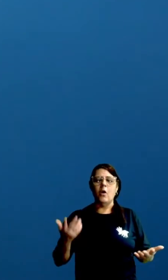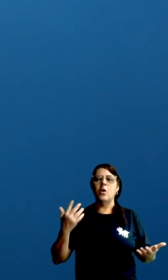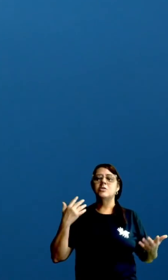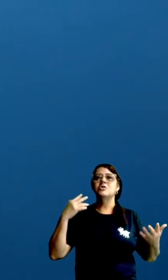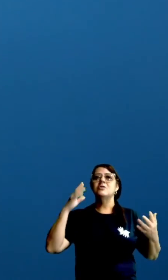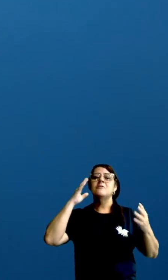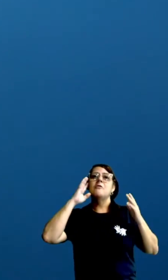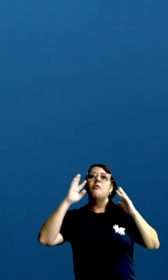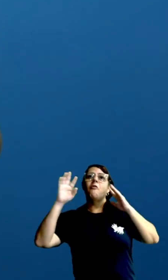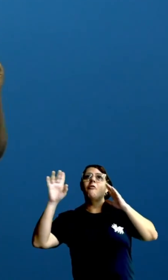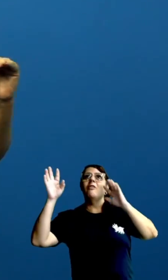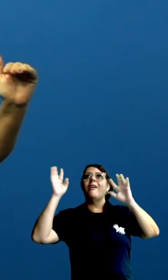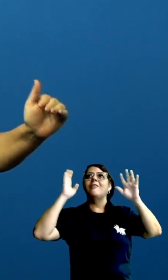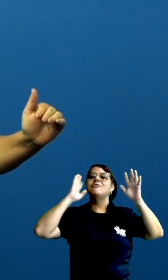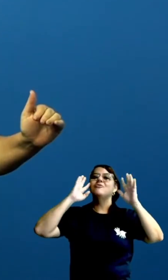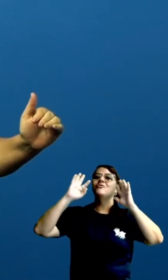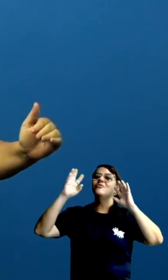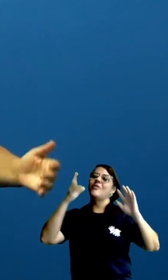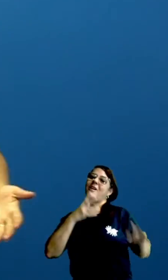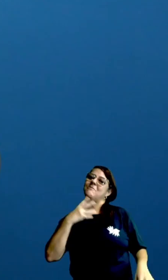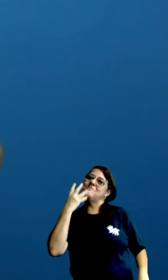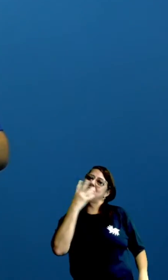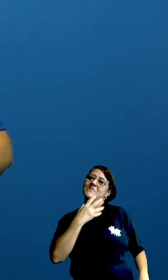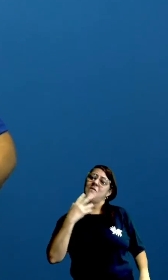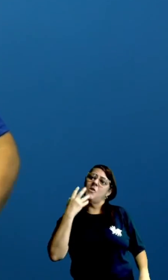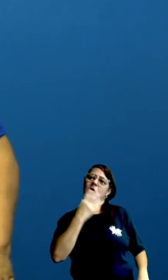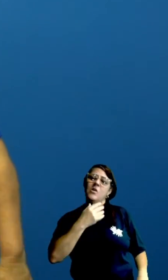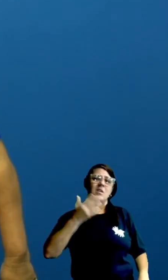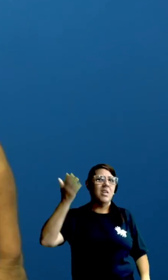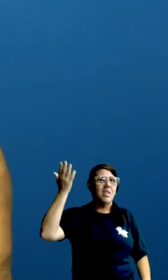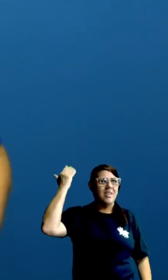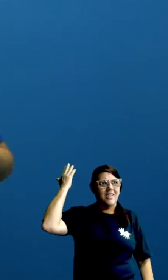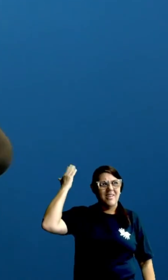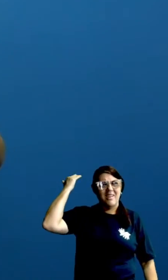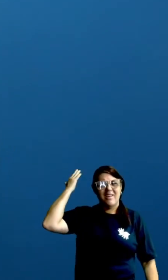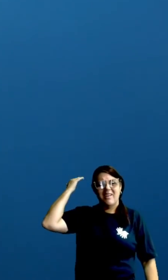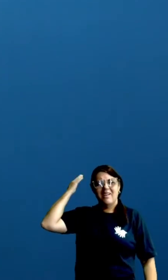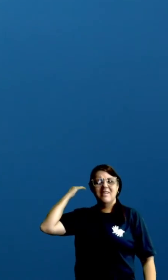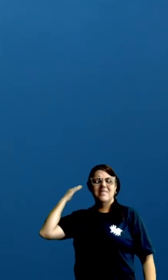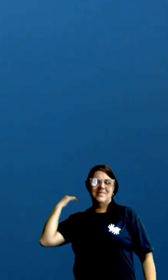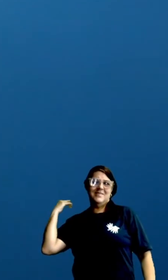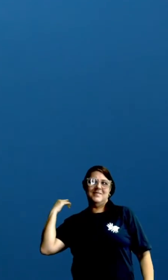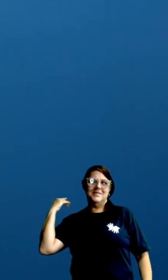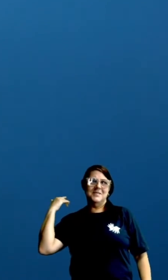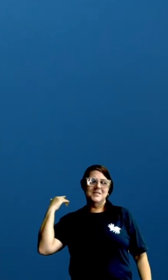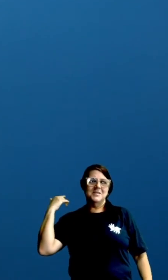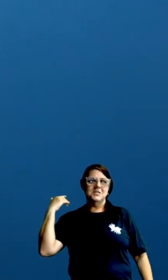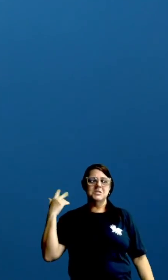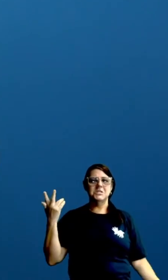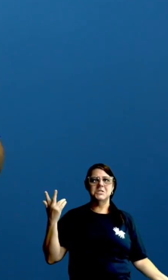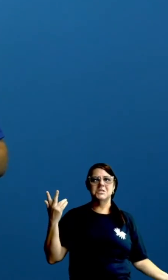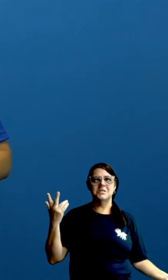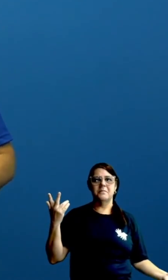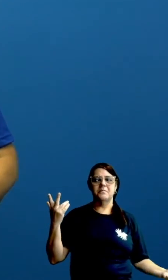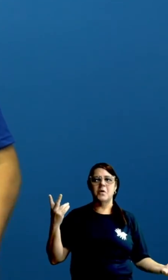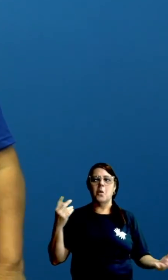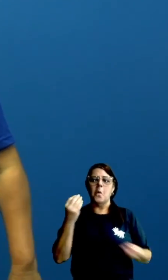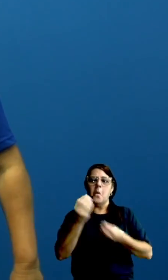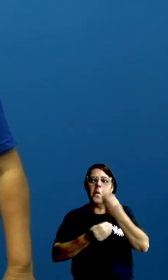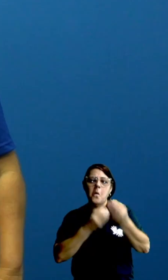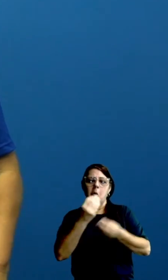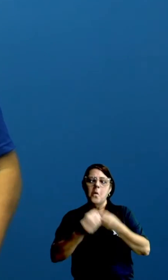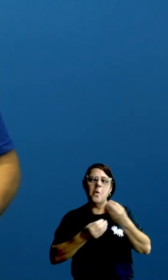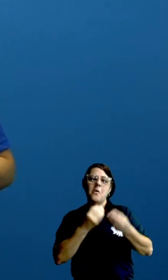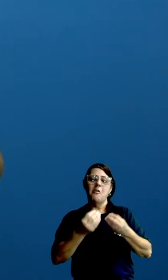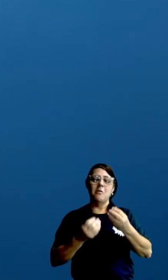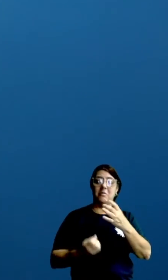passeou né pela história da música Beijar atrás nos primórdios né como se